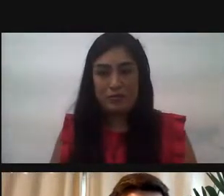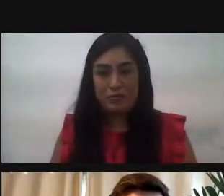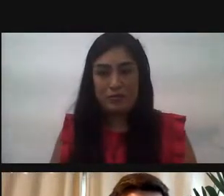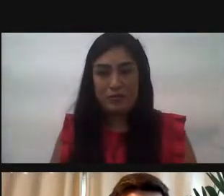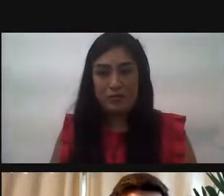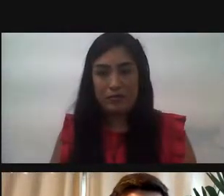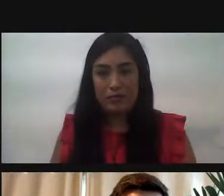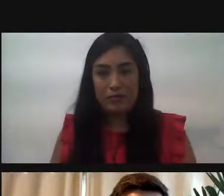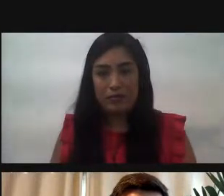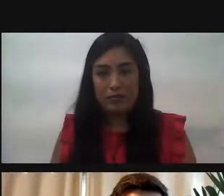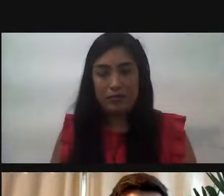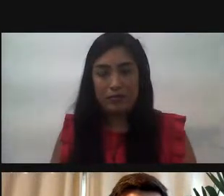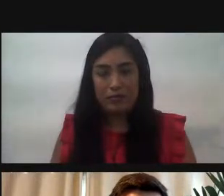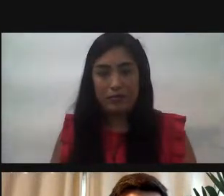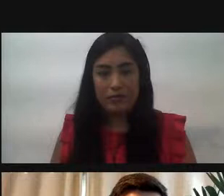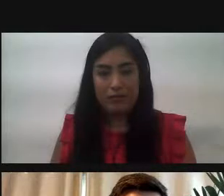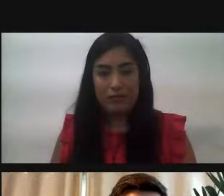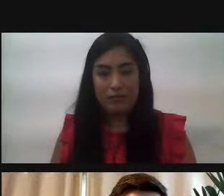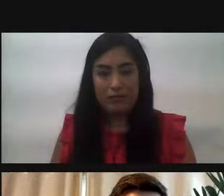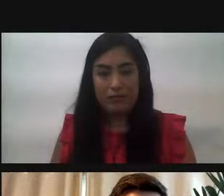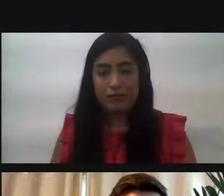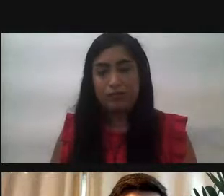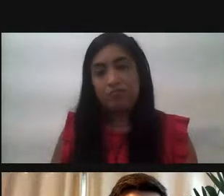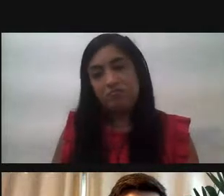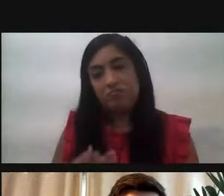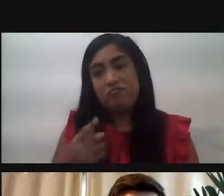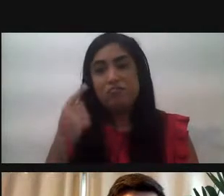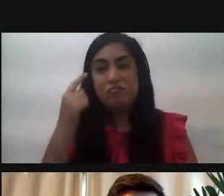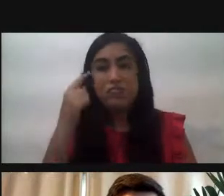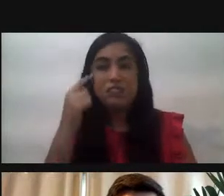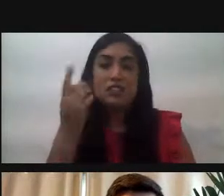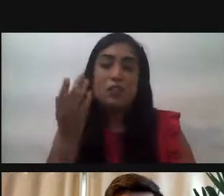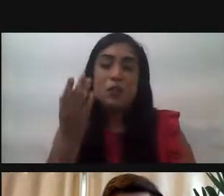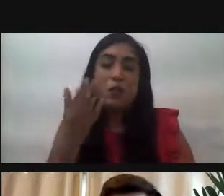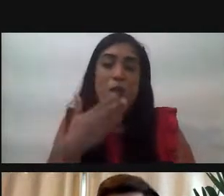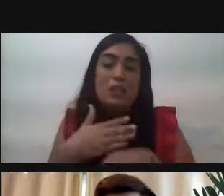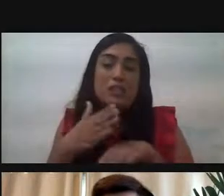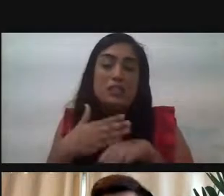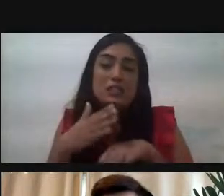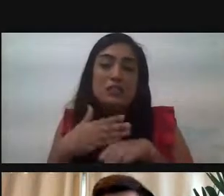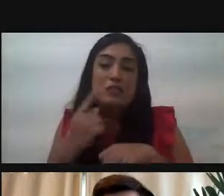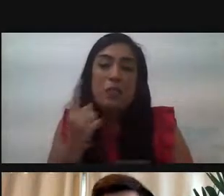Um exercício, Daniel. Tenta numa palavra.